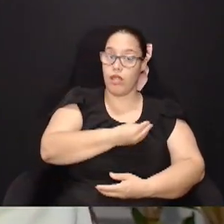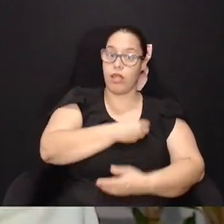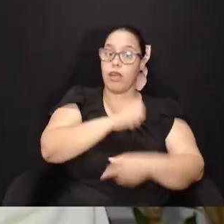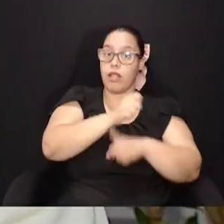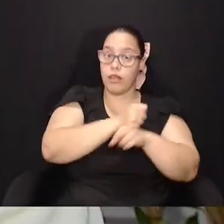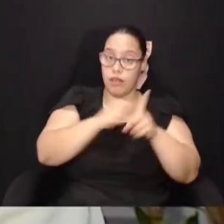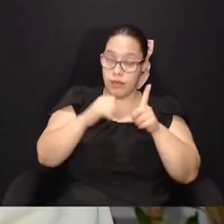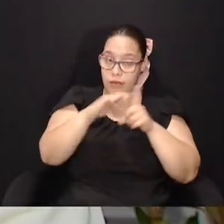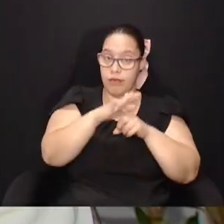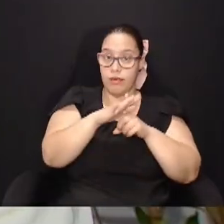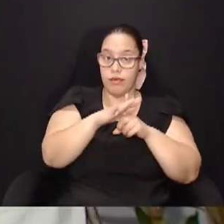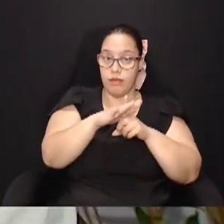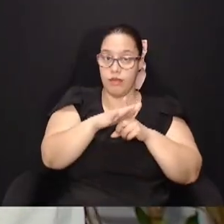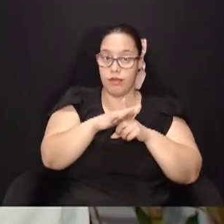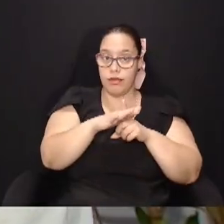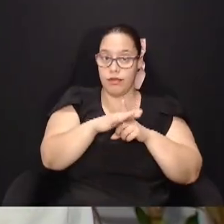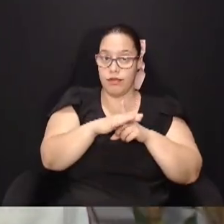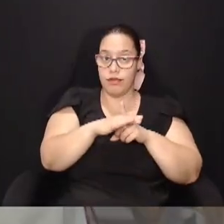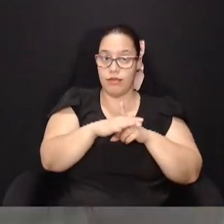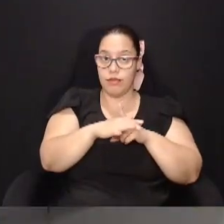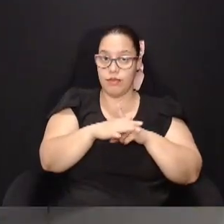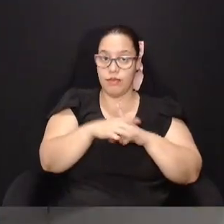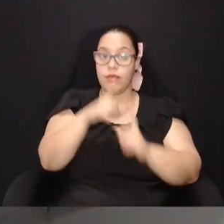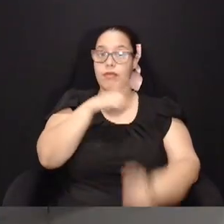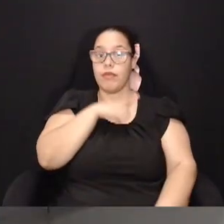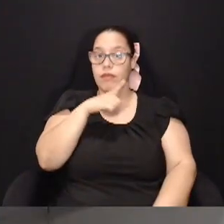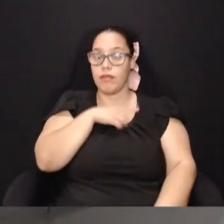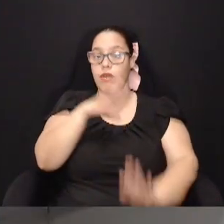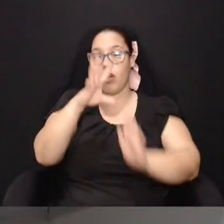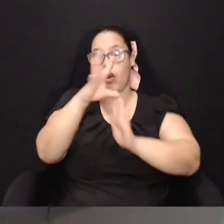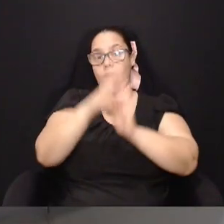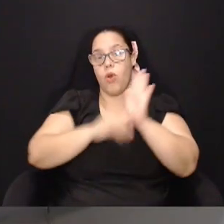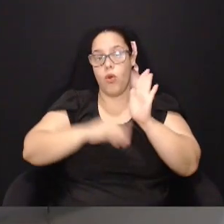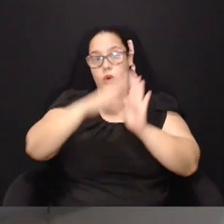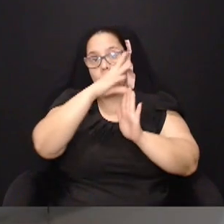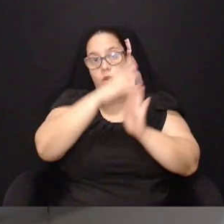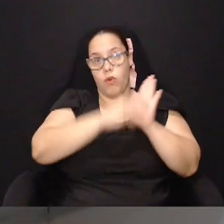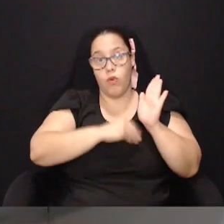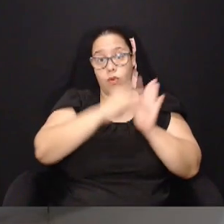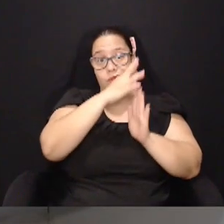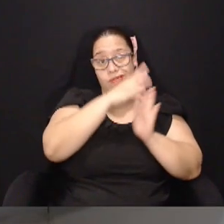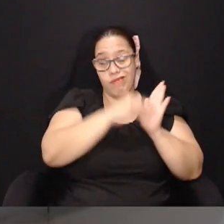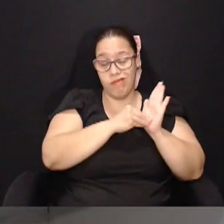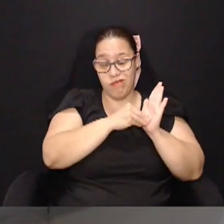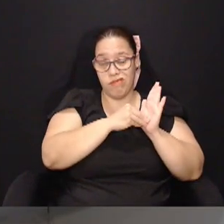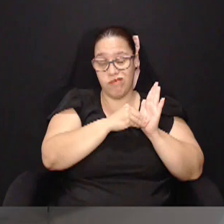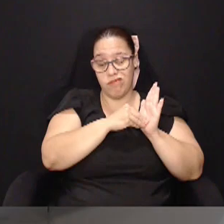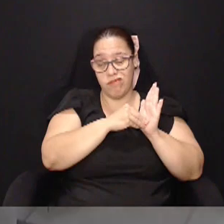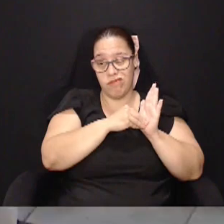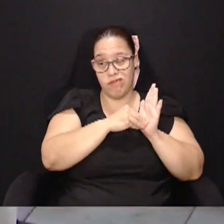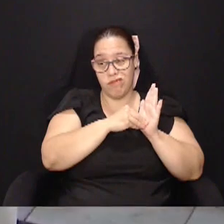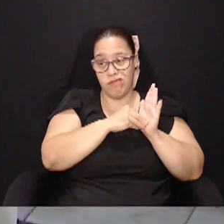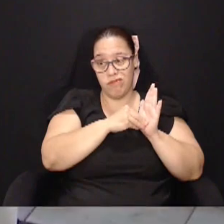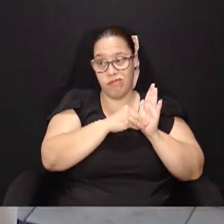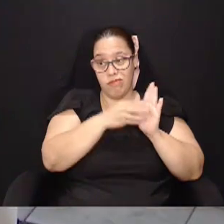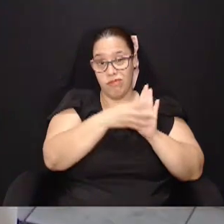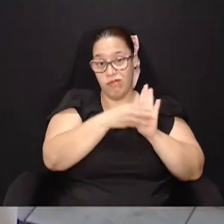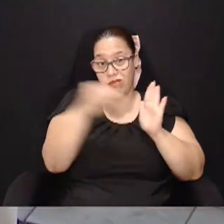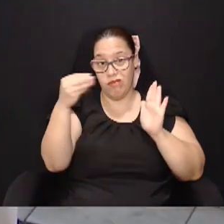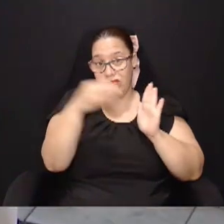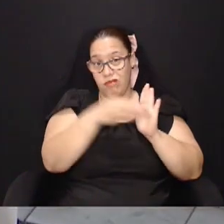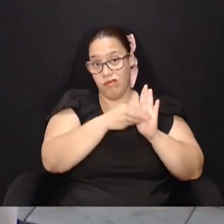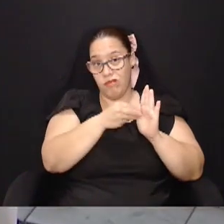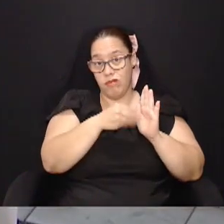as sociedades ela tem as suas modas, né? Então assim, você pode